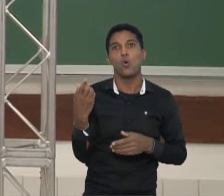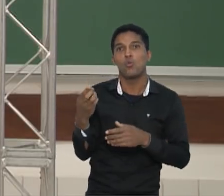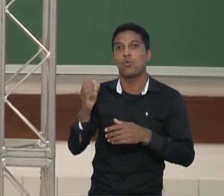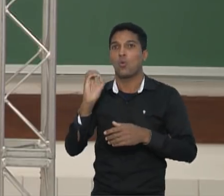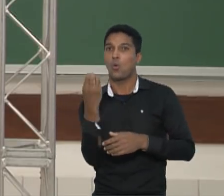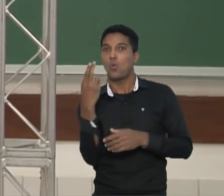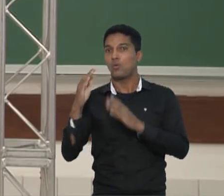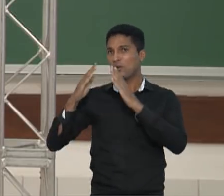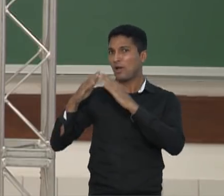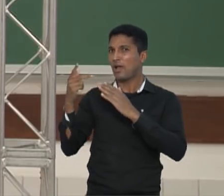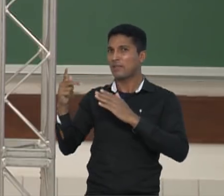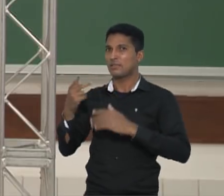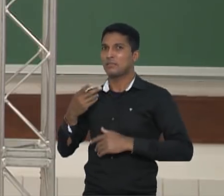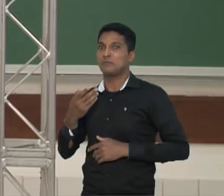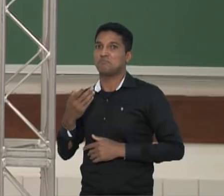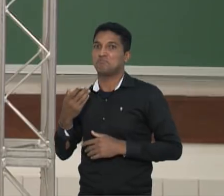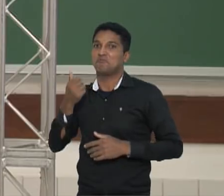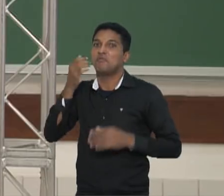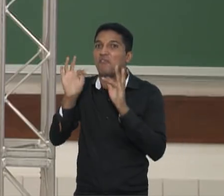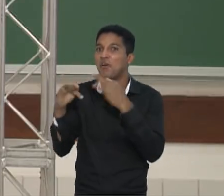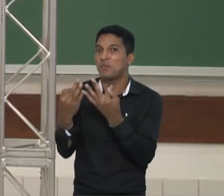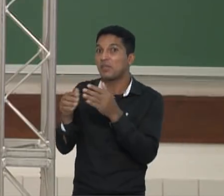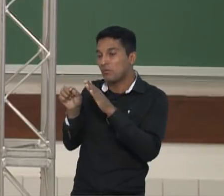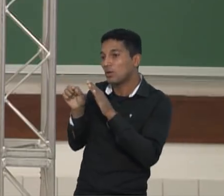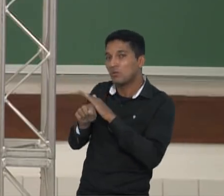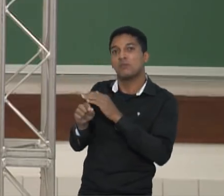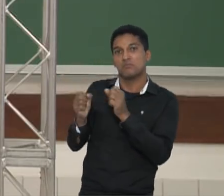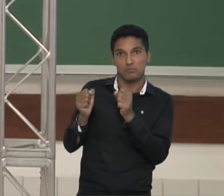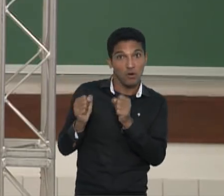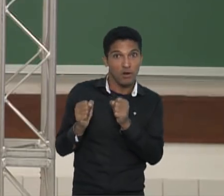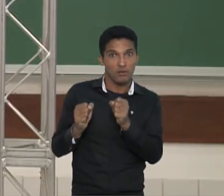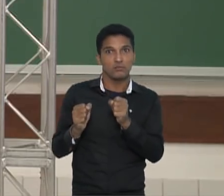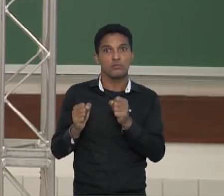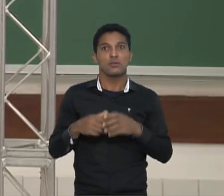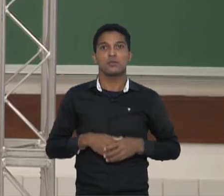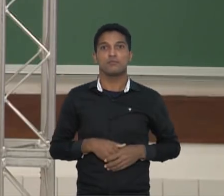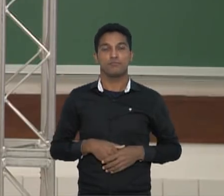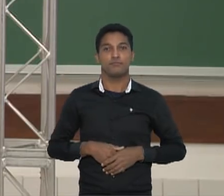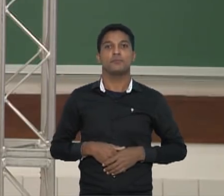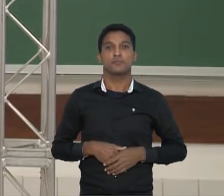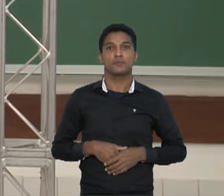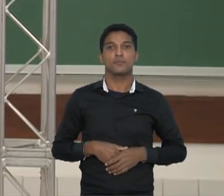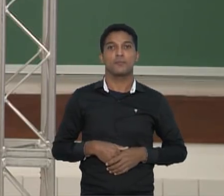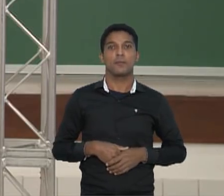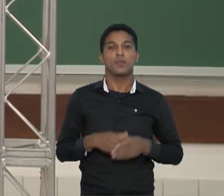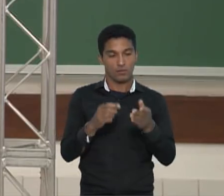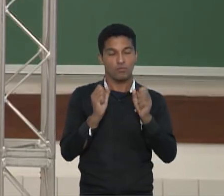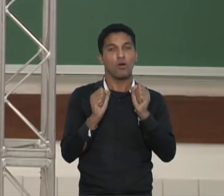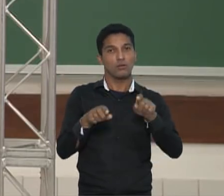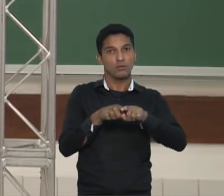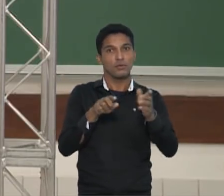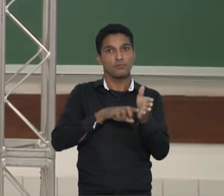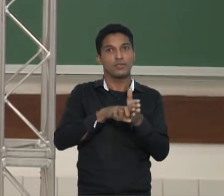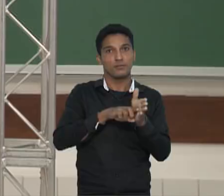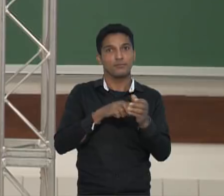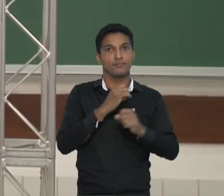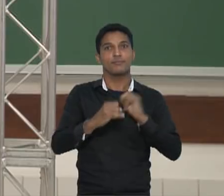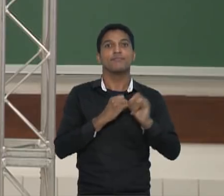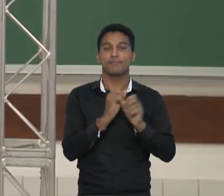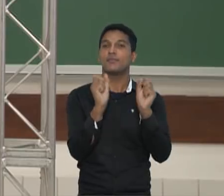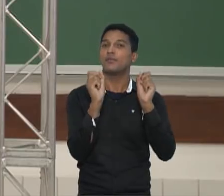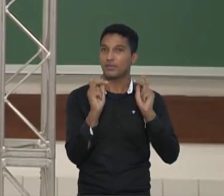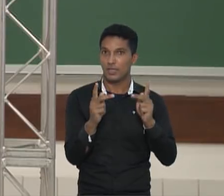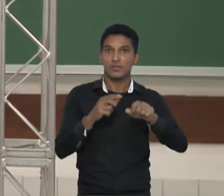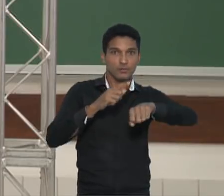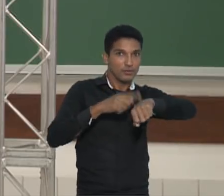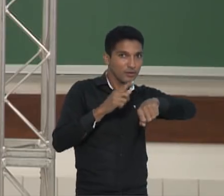sua casa, né? Vale perguntar para alguém que está aí perto e vale também fazer a sua pesquisa aí pela internet, ok?